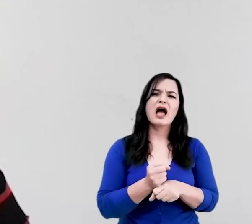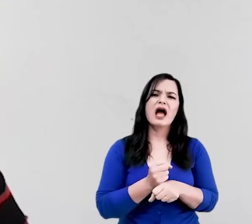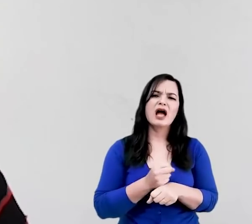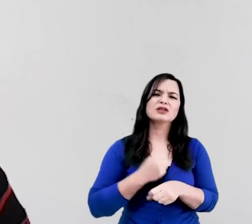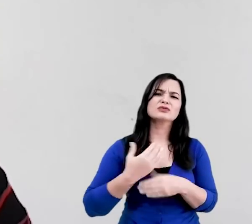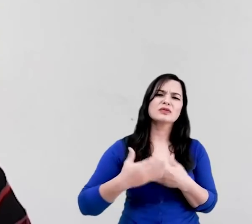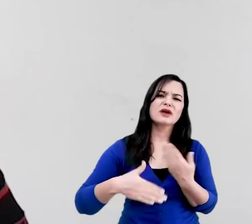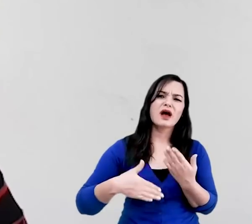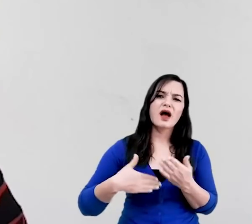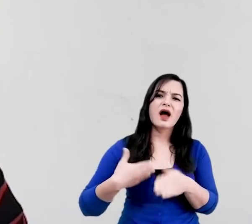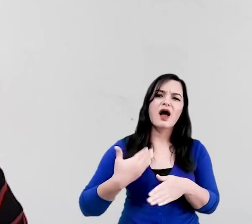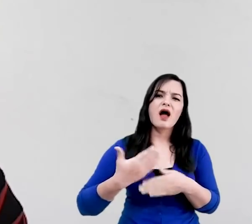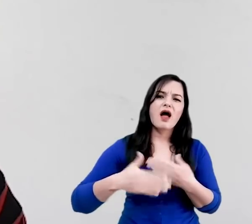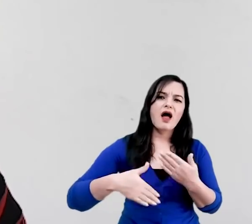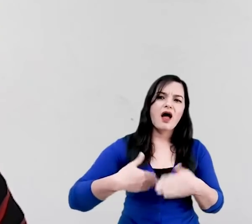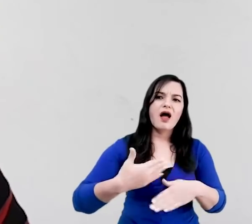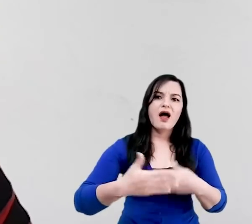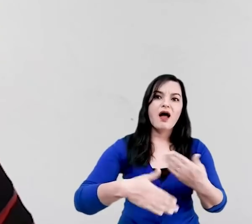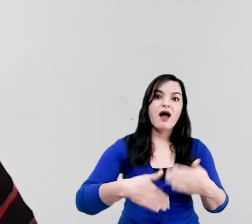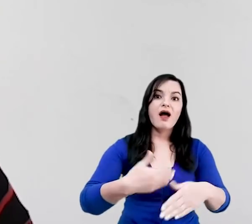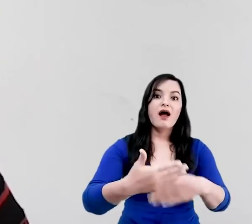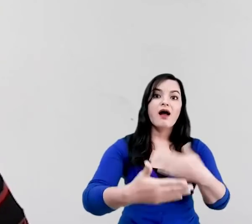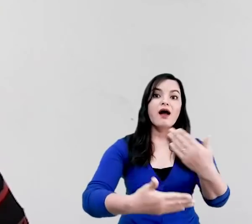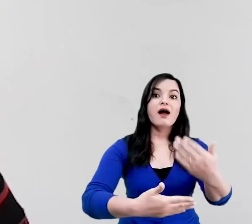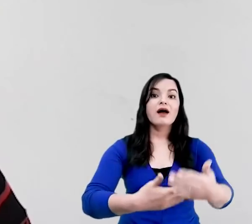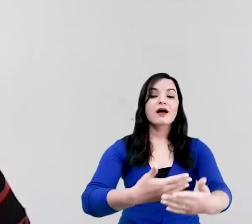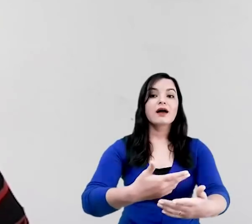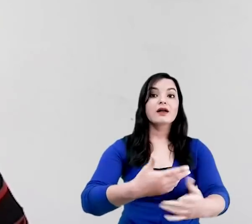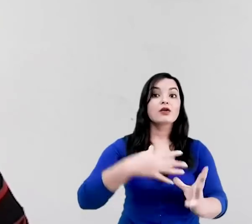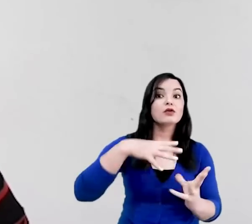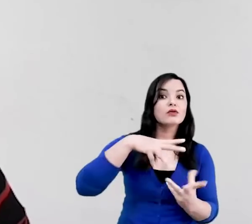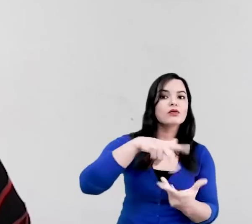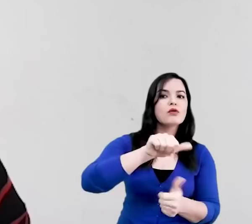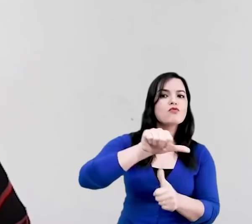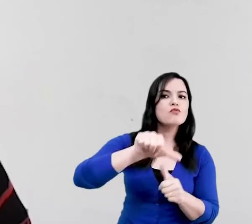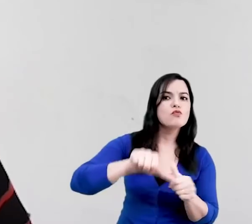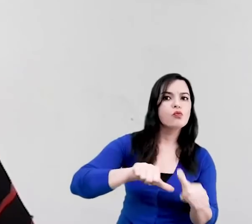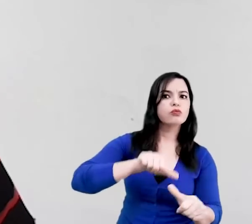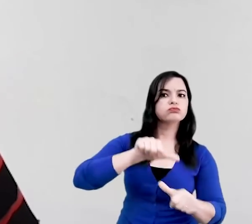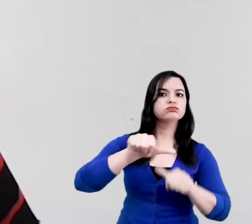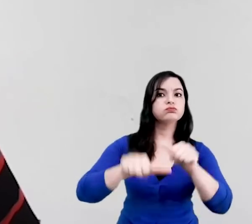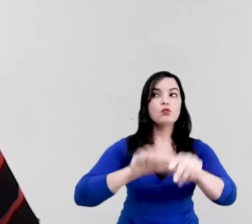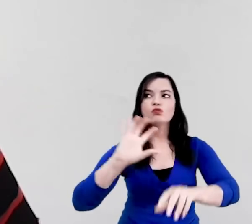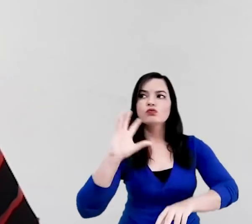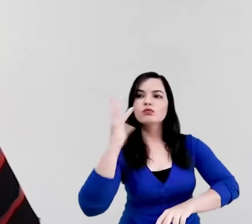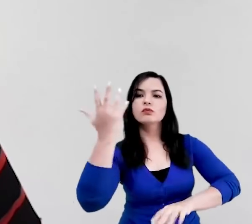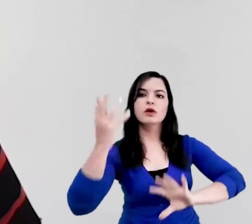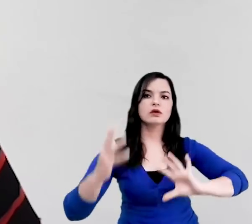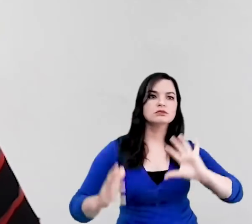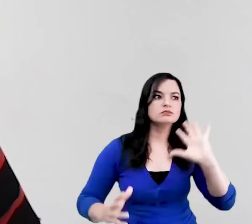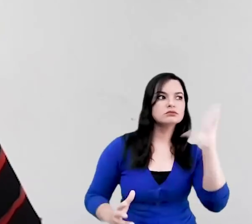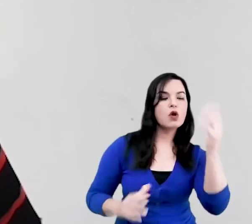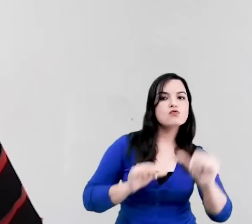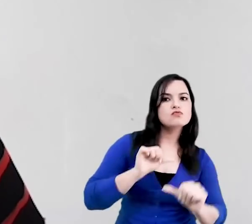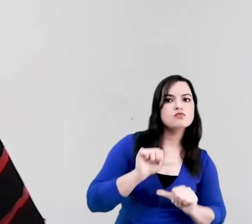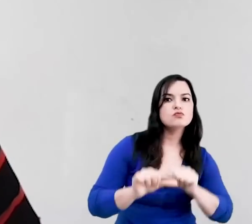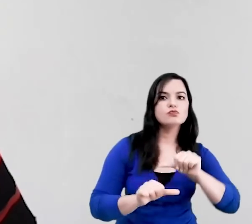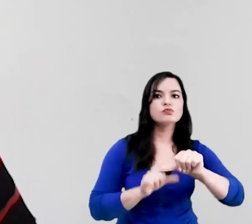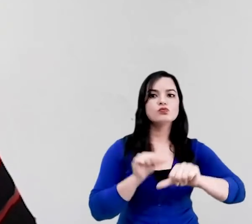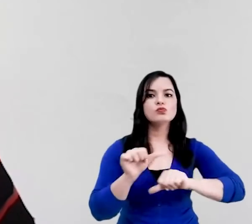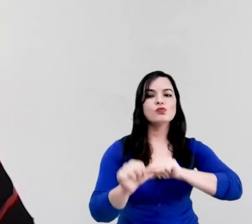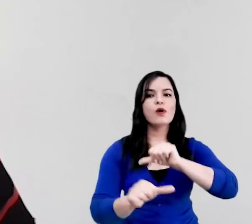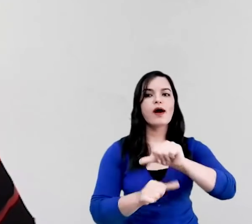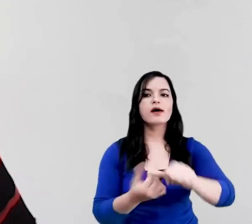muitos anos para que as condições fossem sofrendo modificações e pudessem chegar da forma que nós